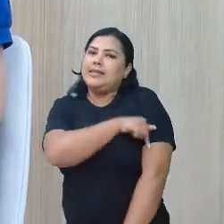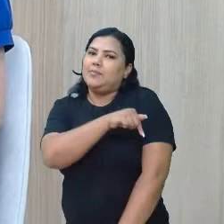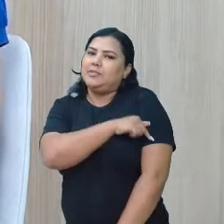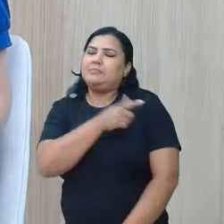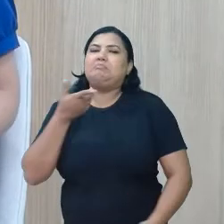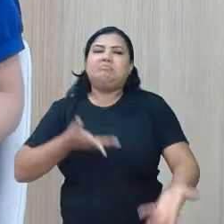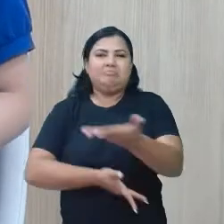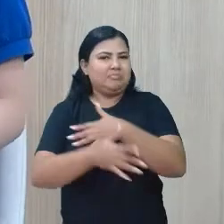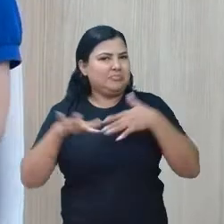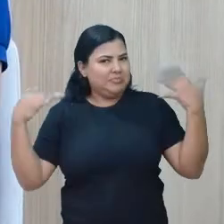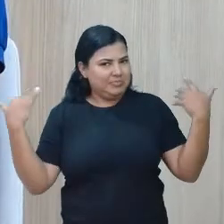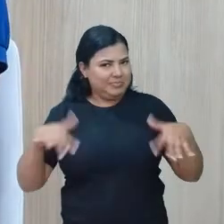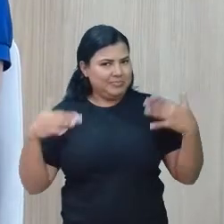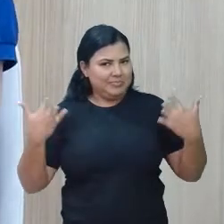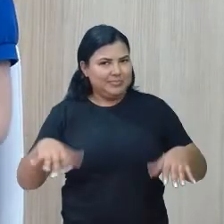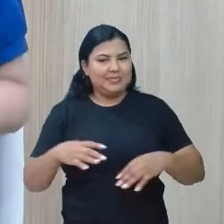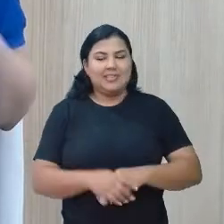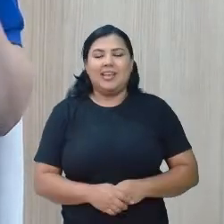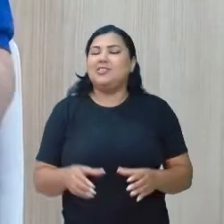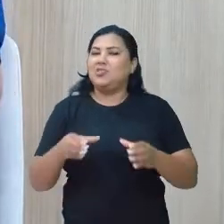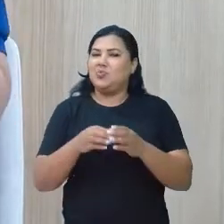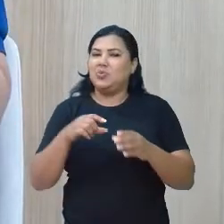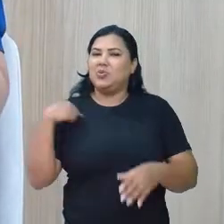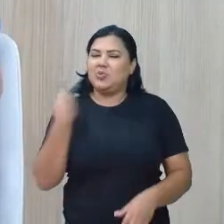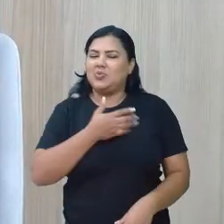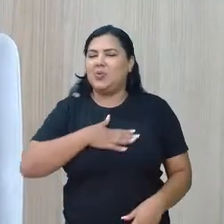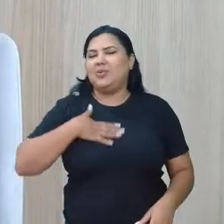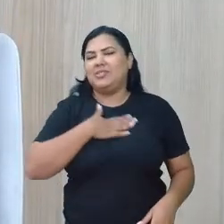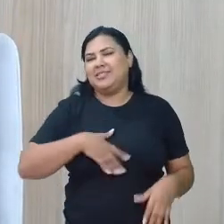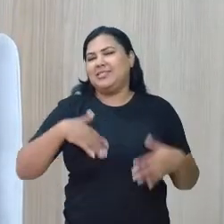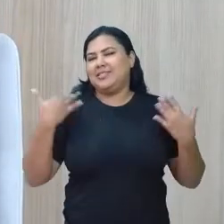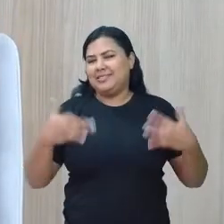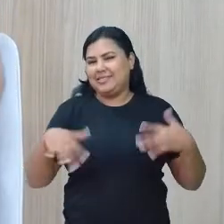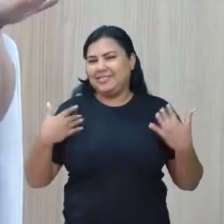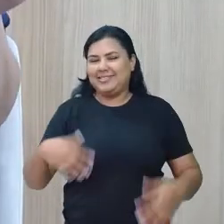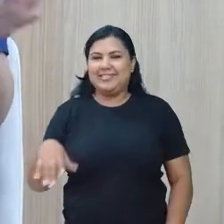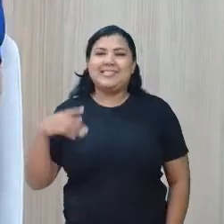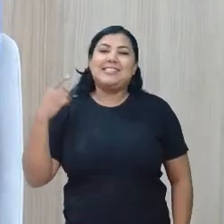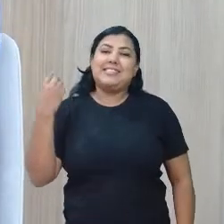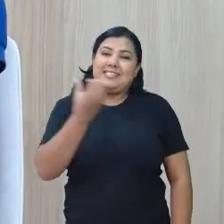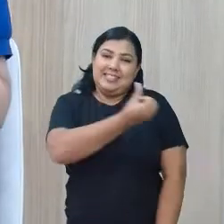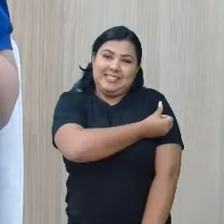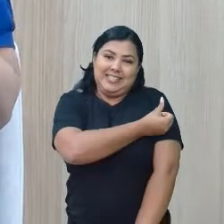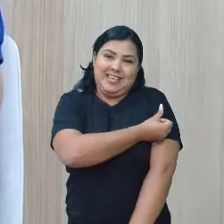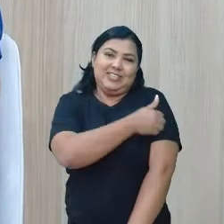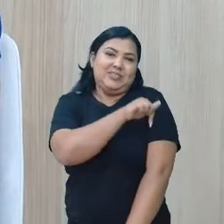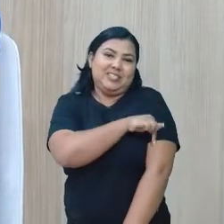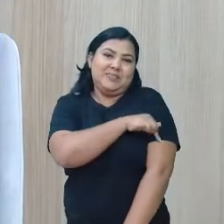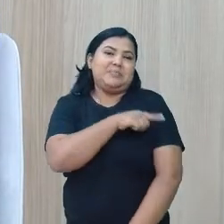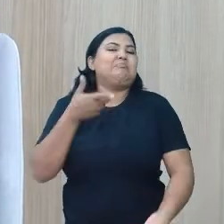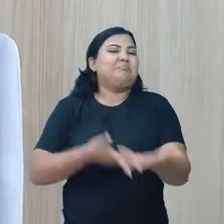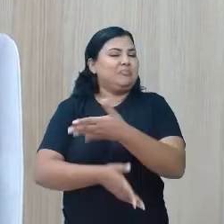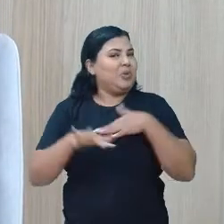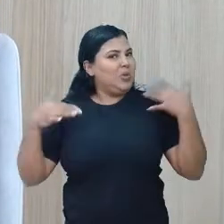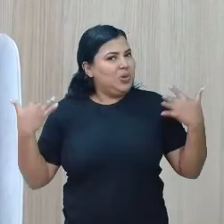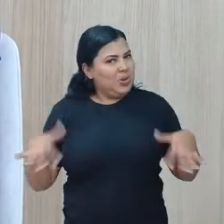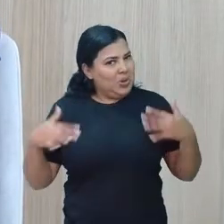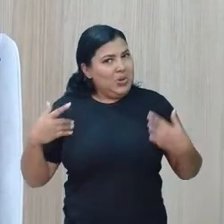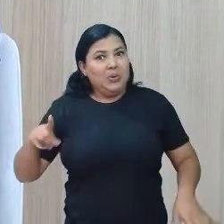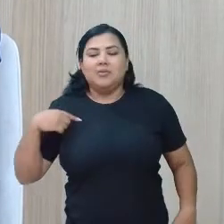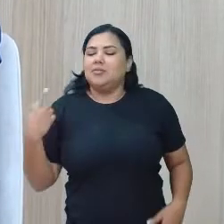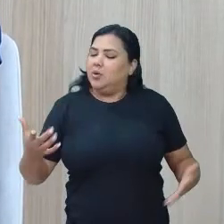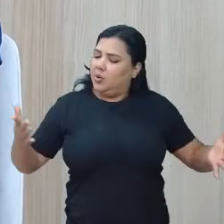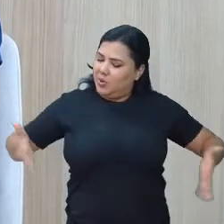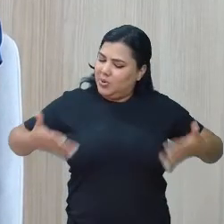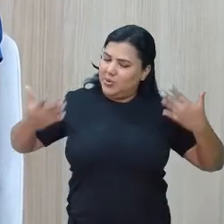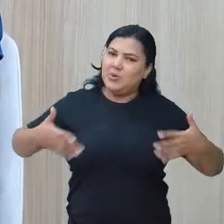de participação, viu? É uma das turmas que a gente gosta bastante da aula, né? 6º e 7º tem participação lá em cima e a gente fica super empolgado